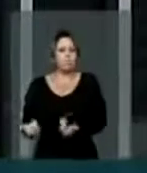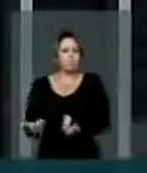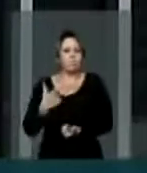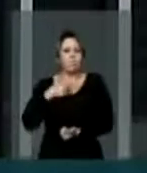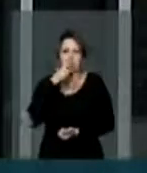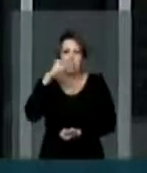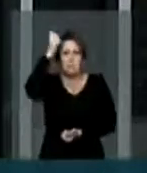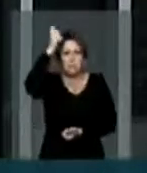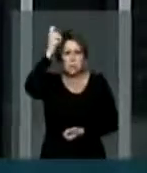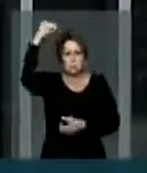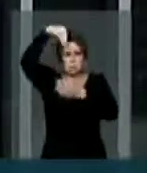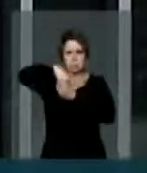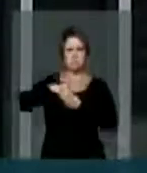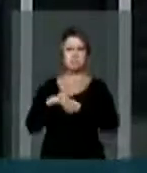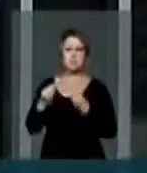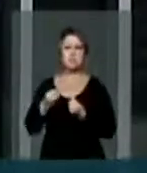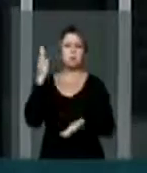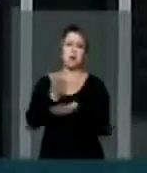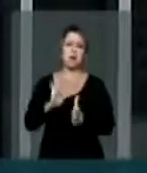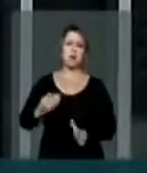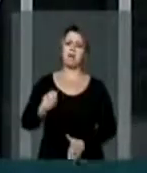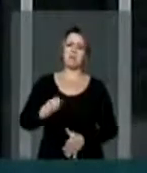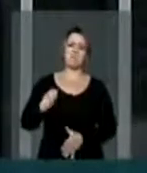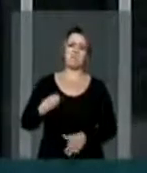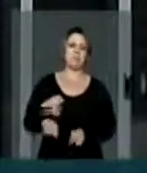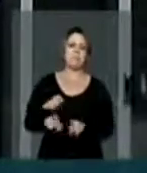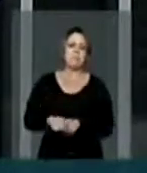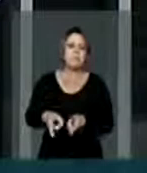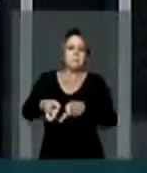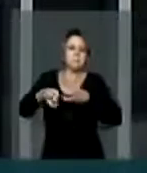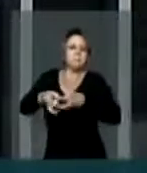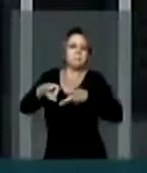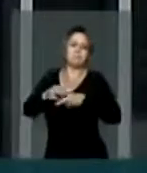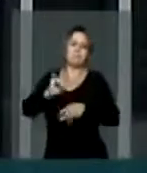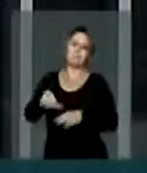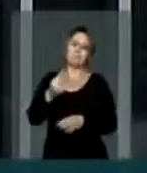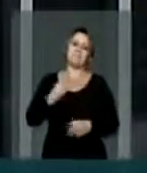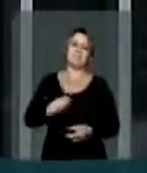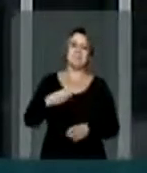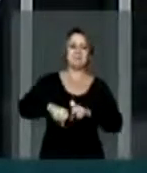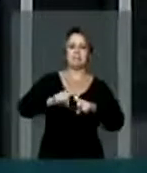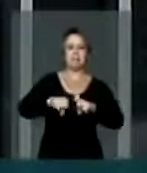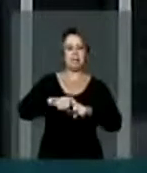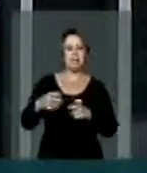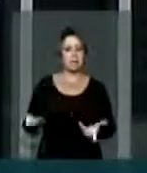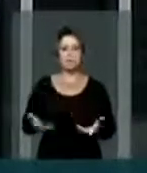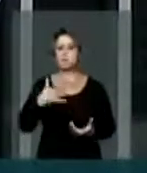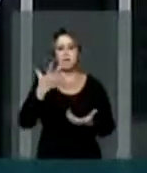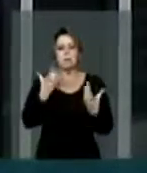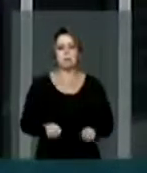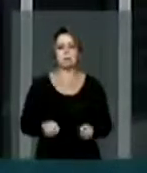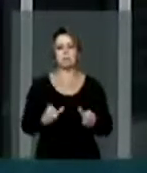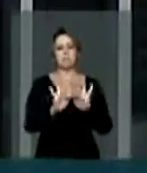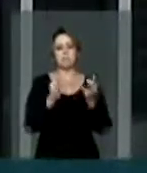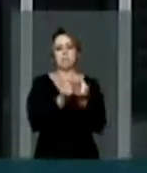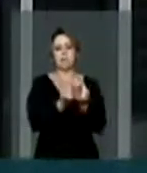adolescentes que, com certeza, estarão sendo explorados como objeto sexual. Não podemos permitir essa afronta às